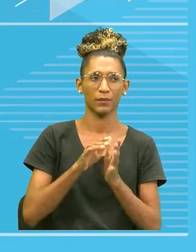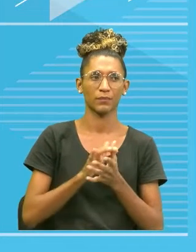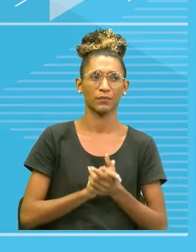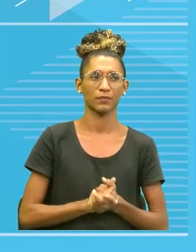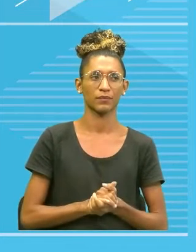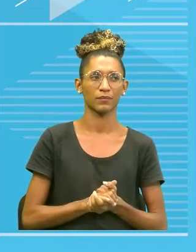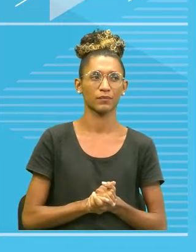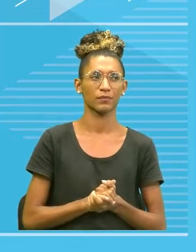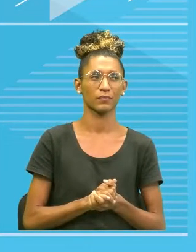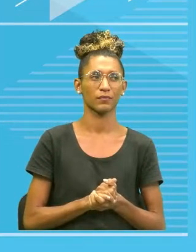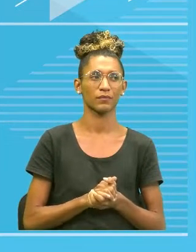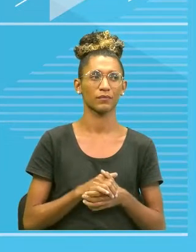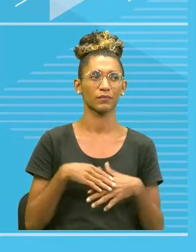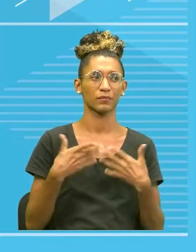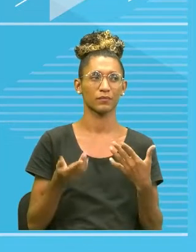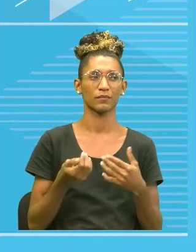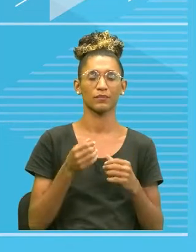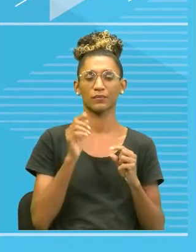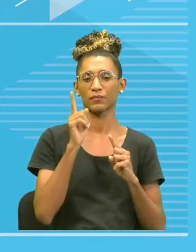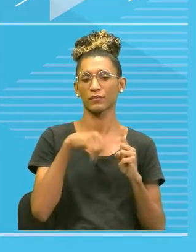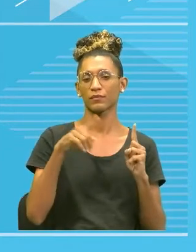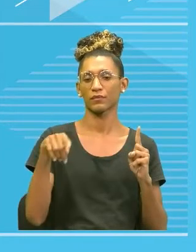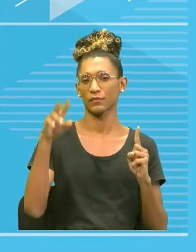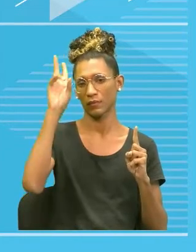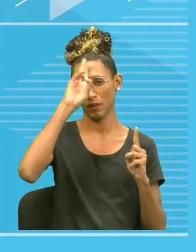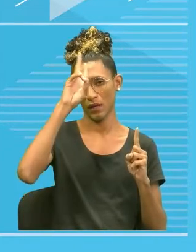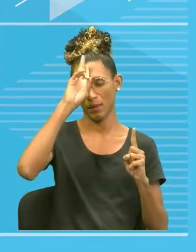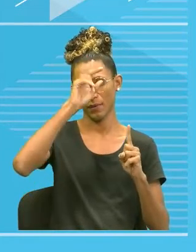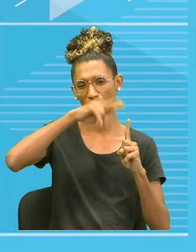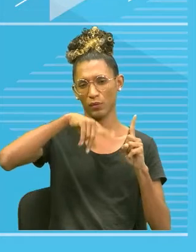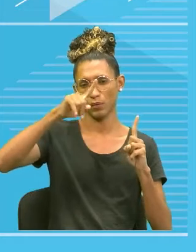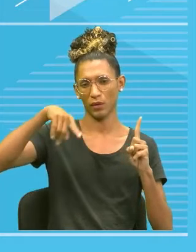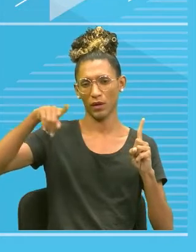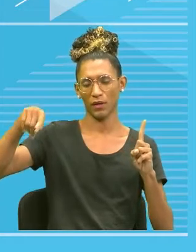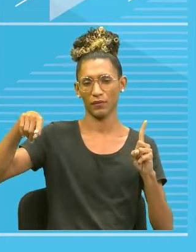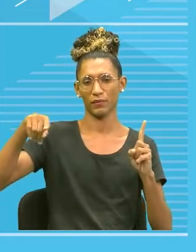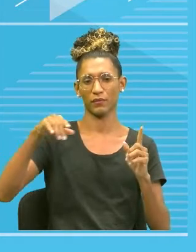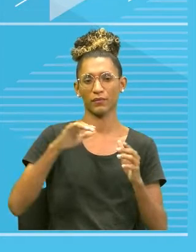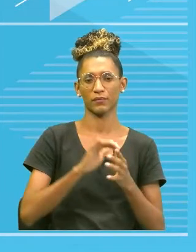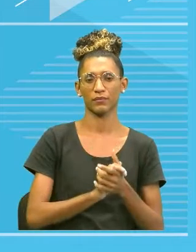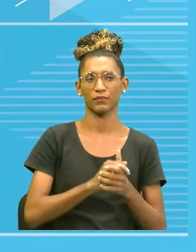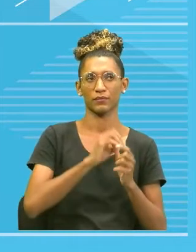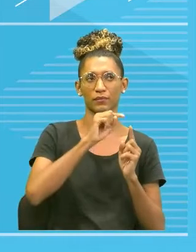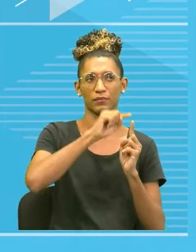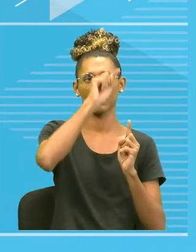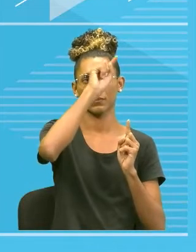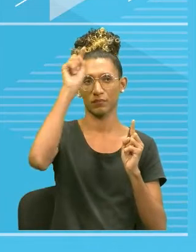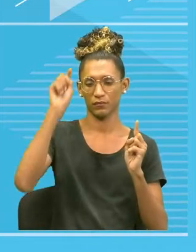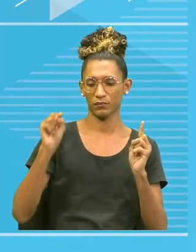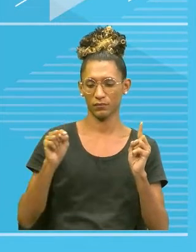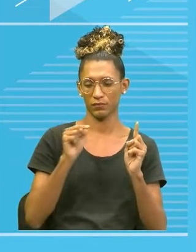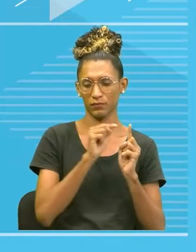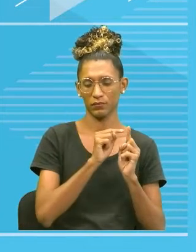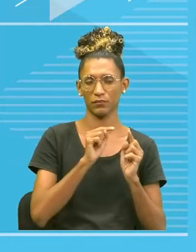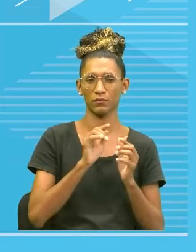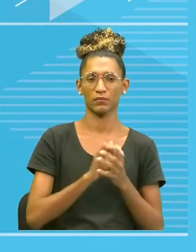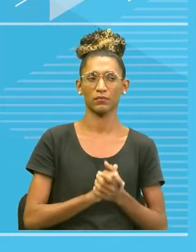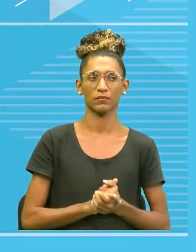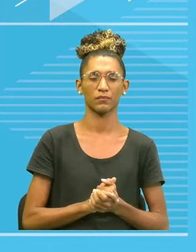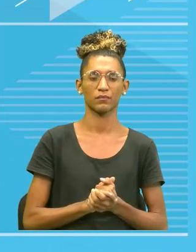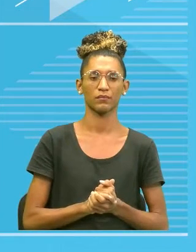seja, no nosso gráfico anterior, né? Qual é a quantidade de calor total do sistema? É igual a quantidade de calor de A para